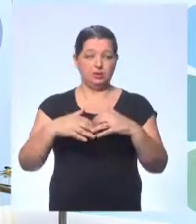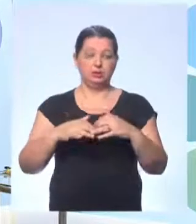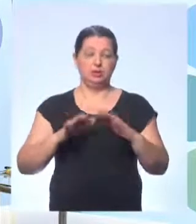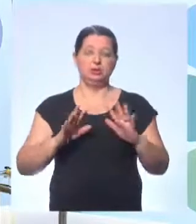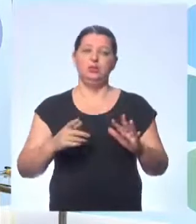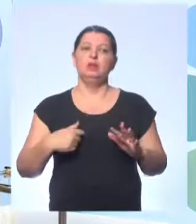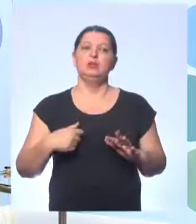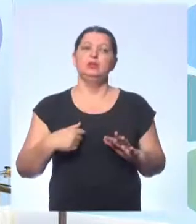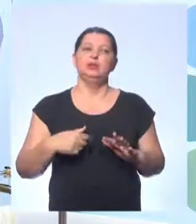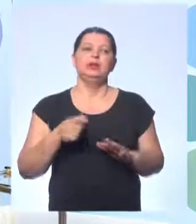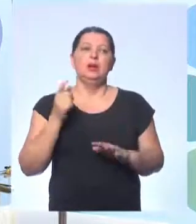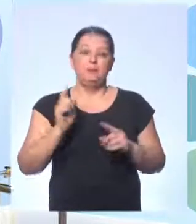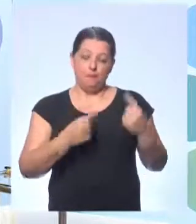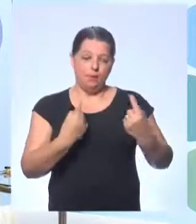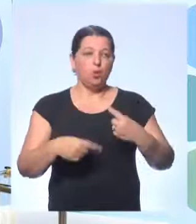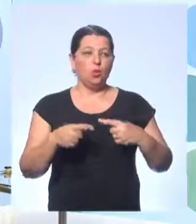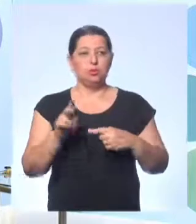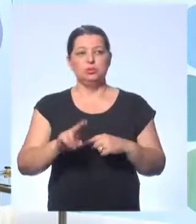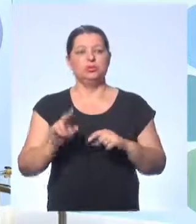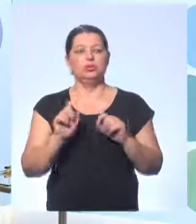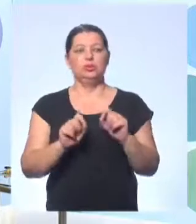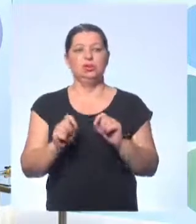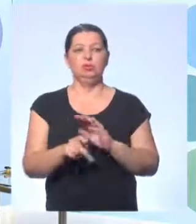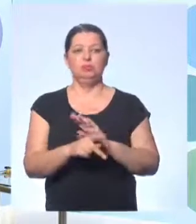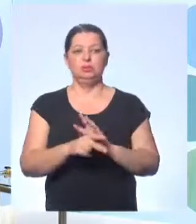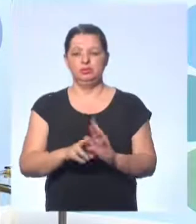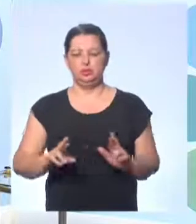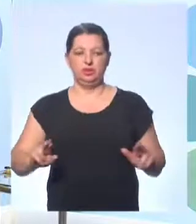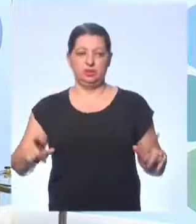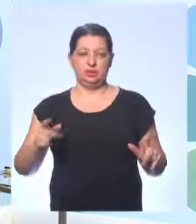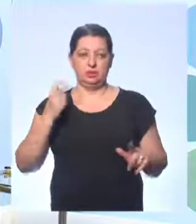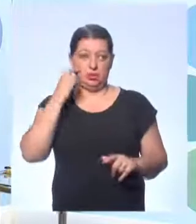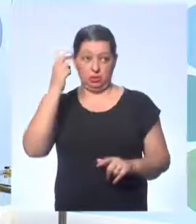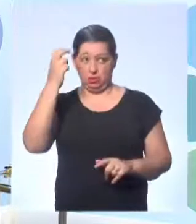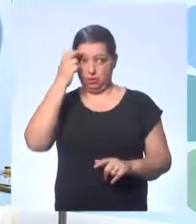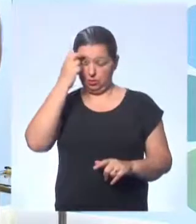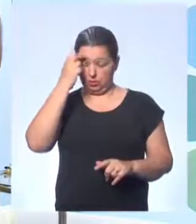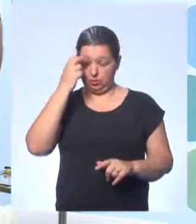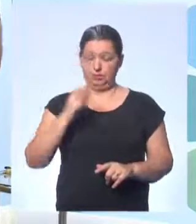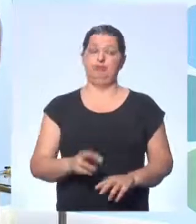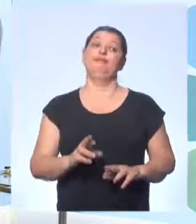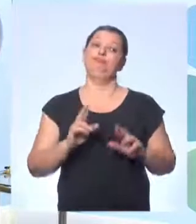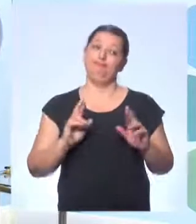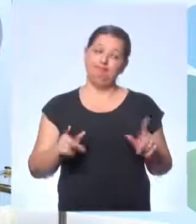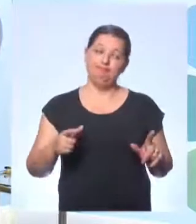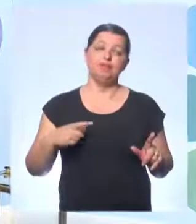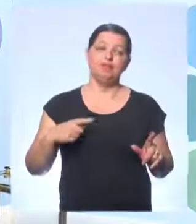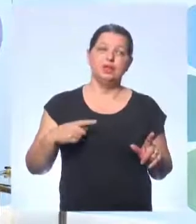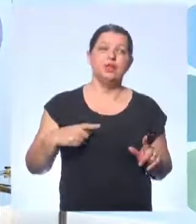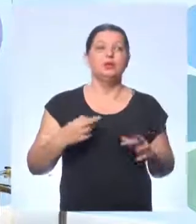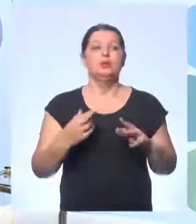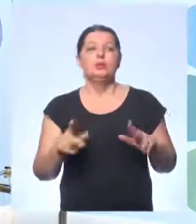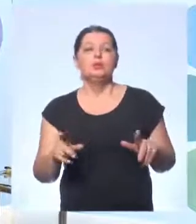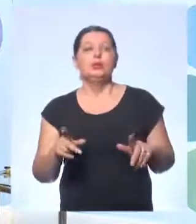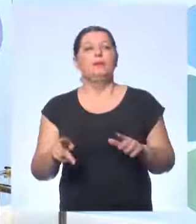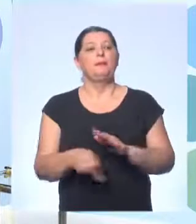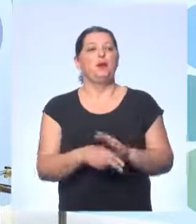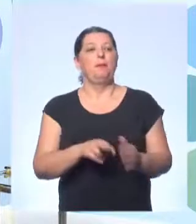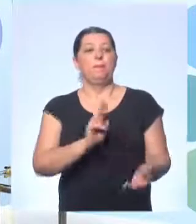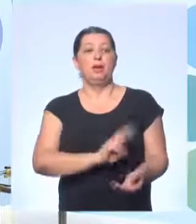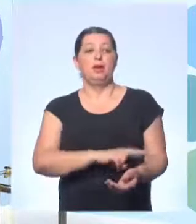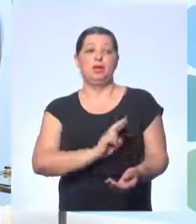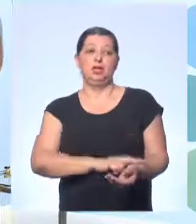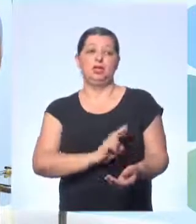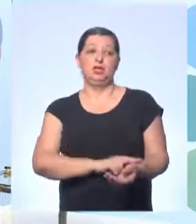é diferente, mas nem todas as culturas pensam isso da mesma forma. Então, existem culturas que são mais rítmicas e outras que